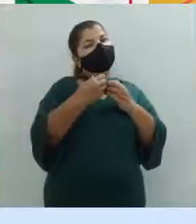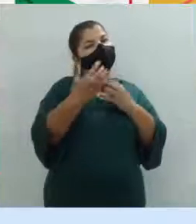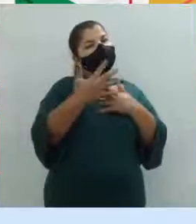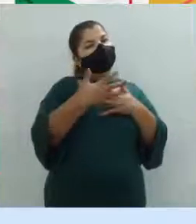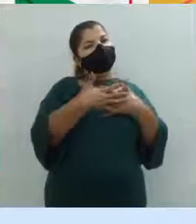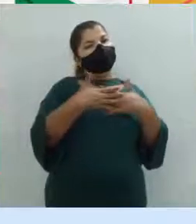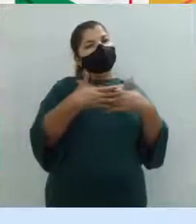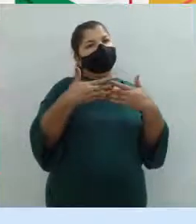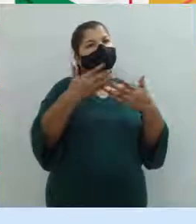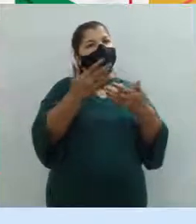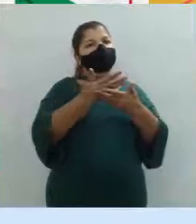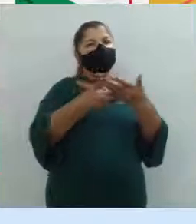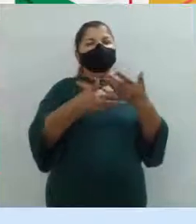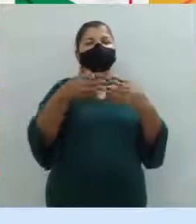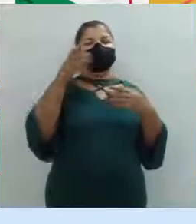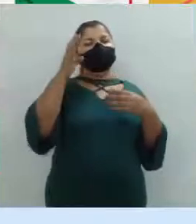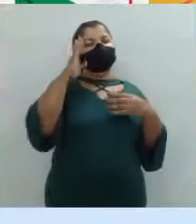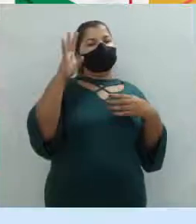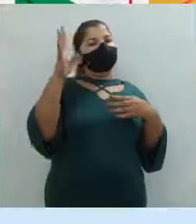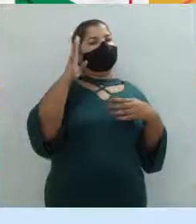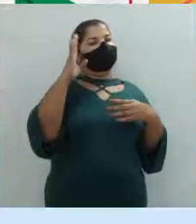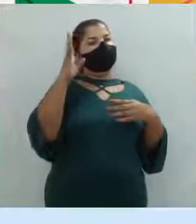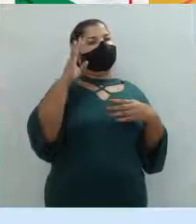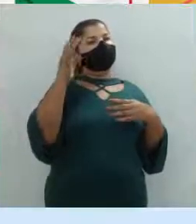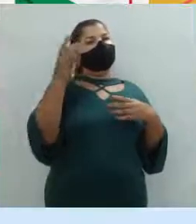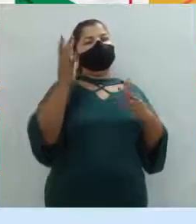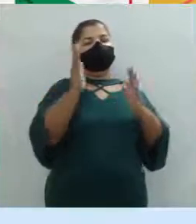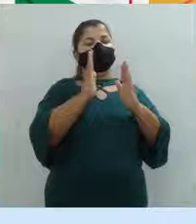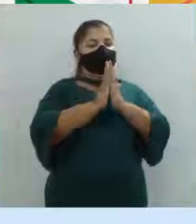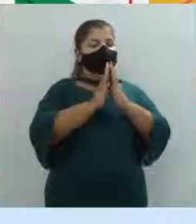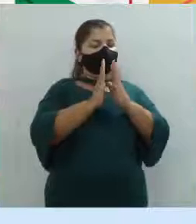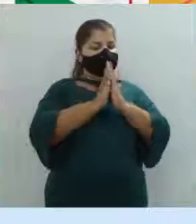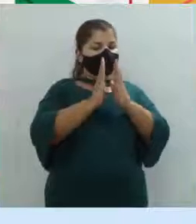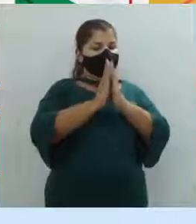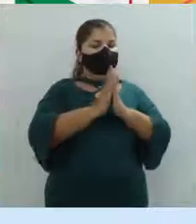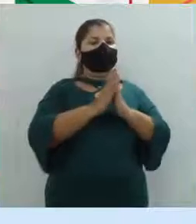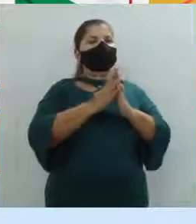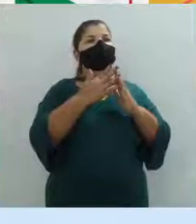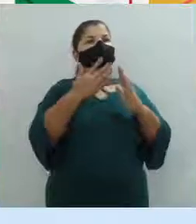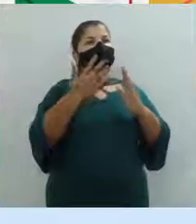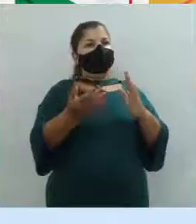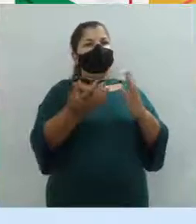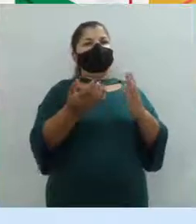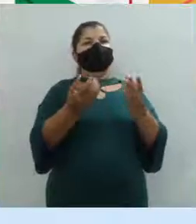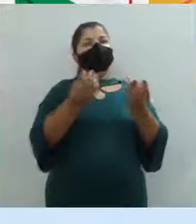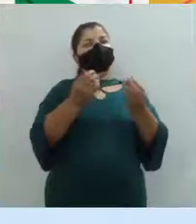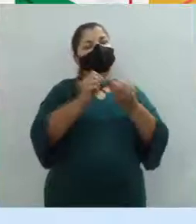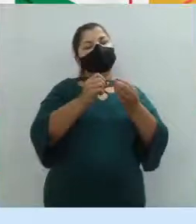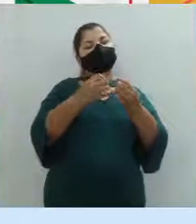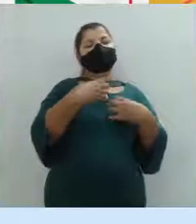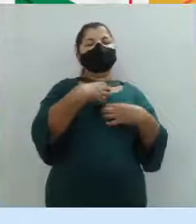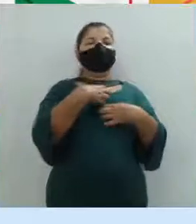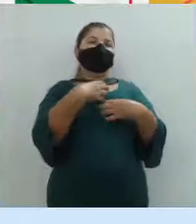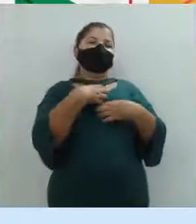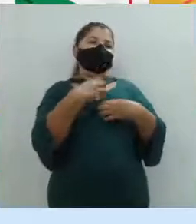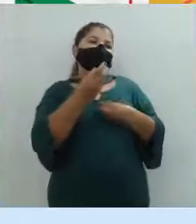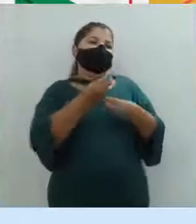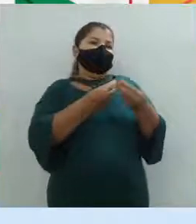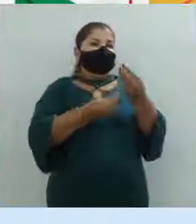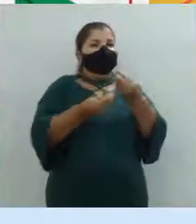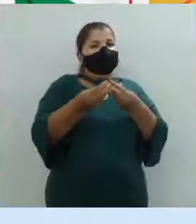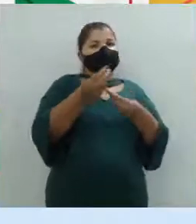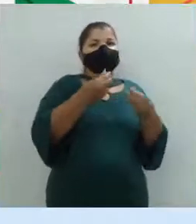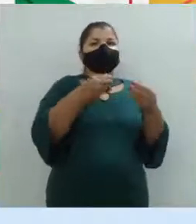local de introspecção, de elevação, de oração, e ele faz essas sensações com a luz dentro